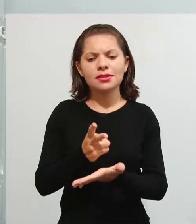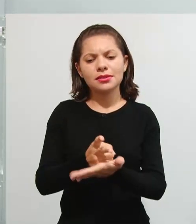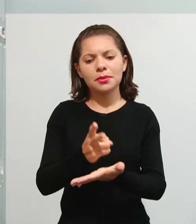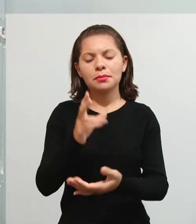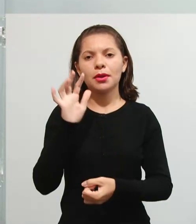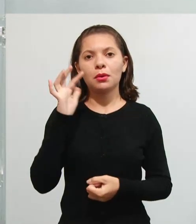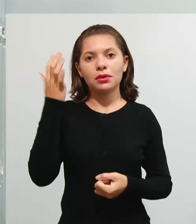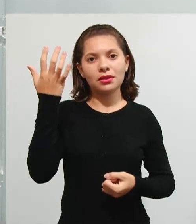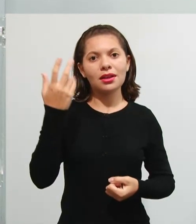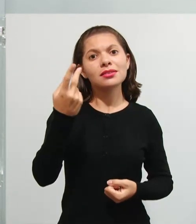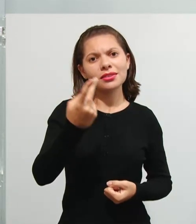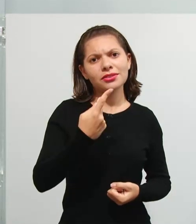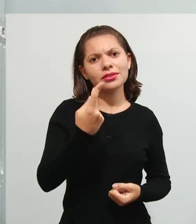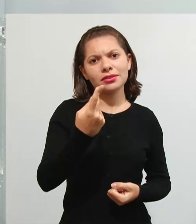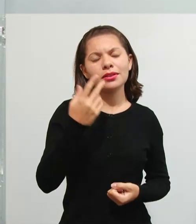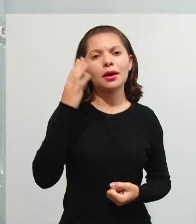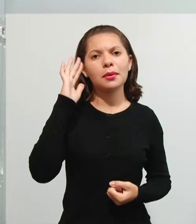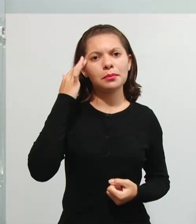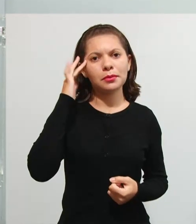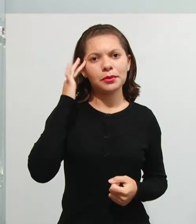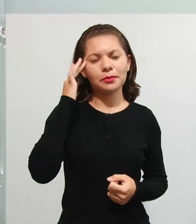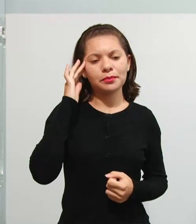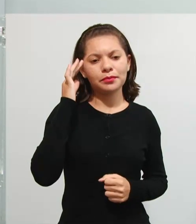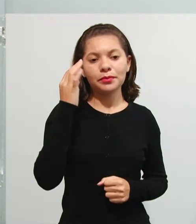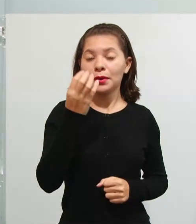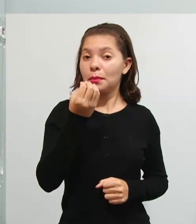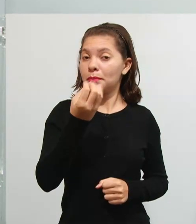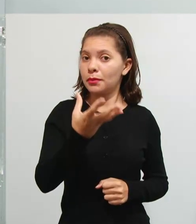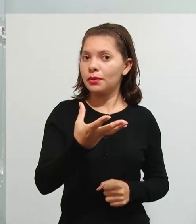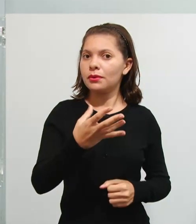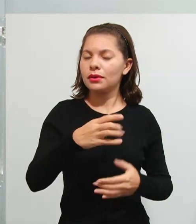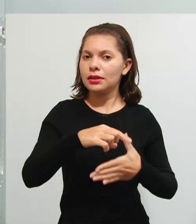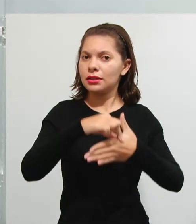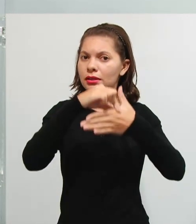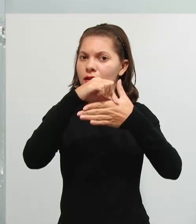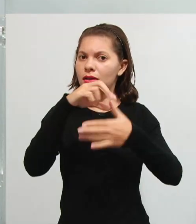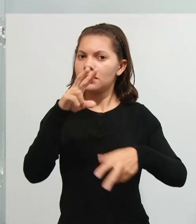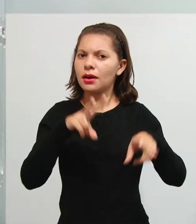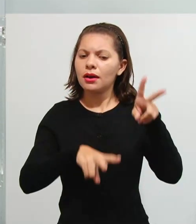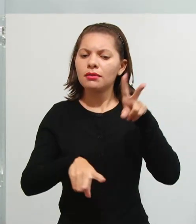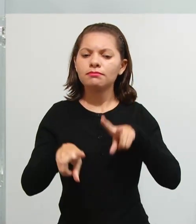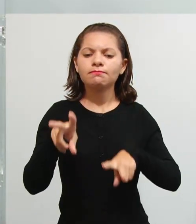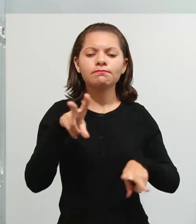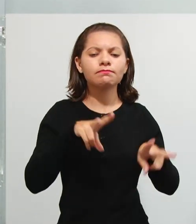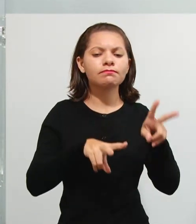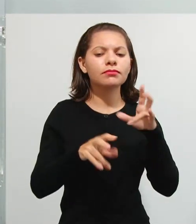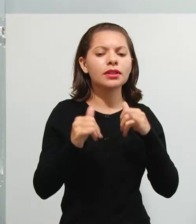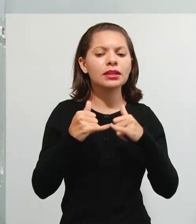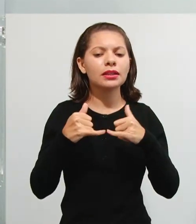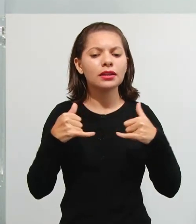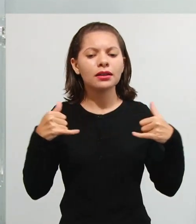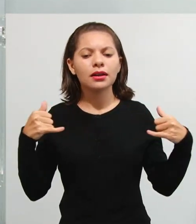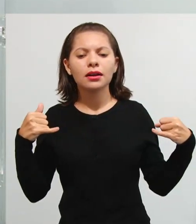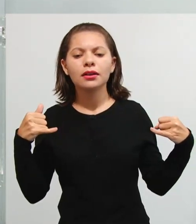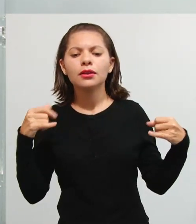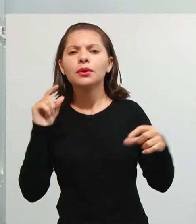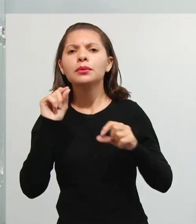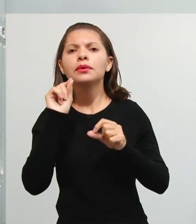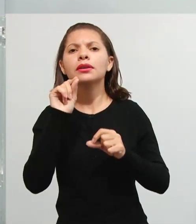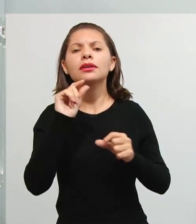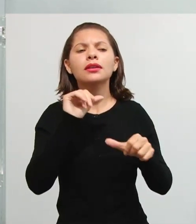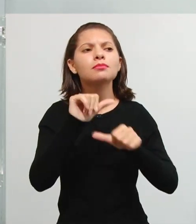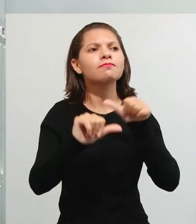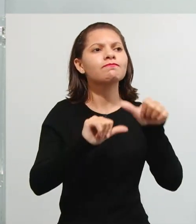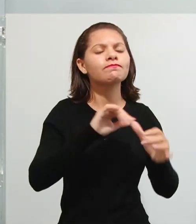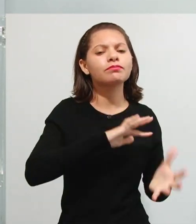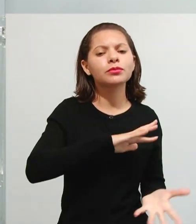a gente sabe disso, mas é muito bom que as lideranças estejam observando, ligadas, né? O que está mudando no